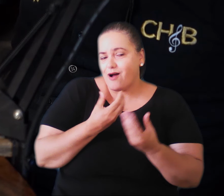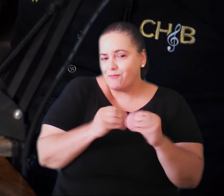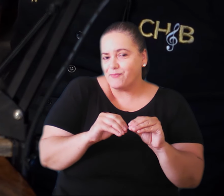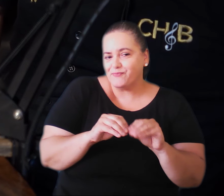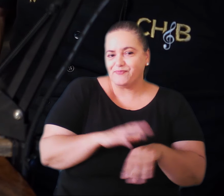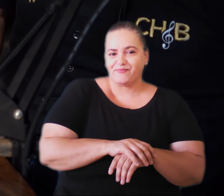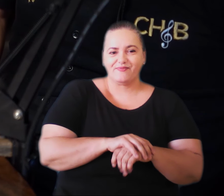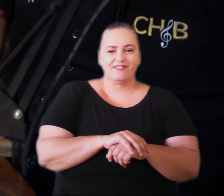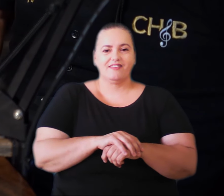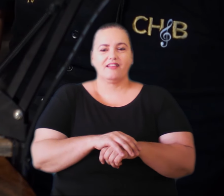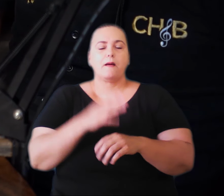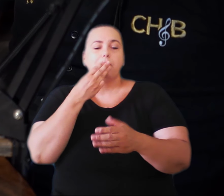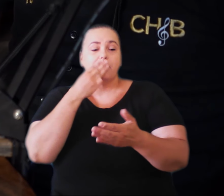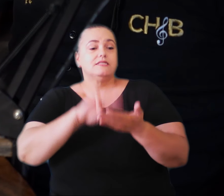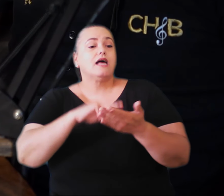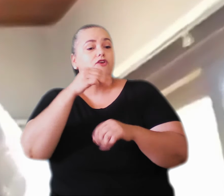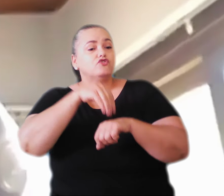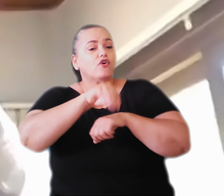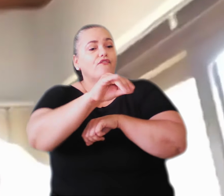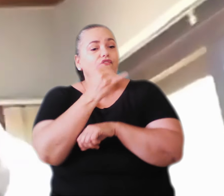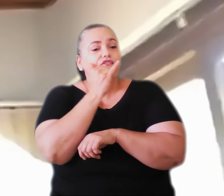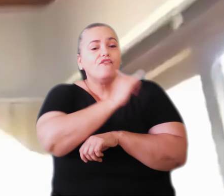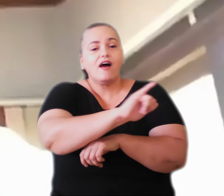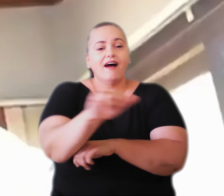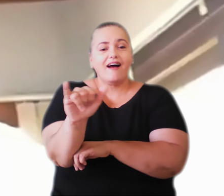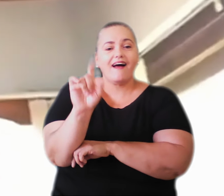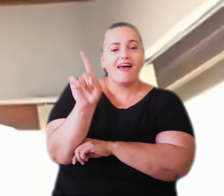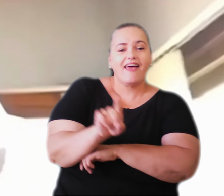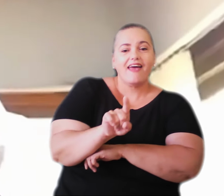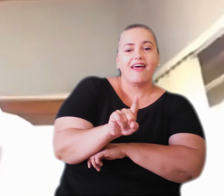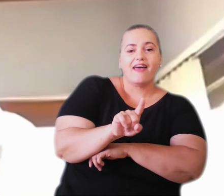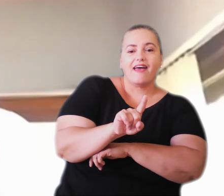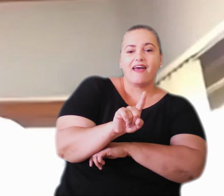chegando em breve, né? A mensagem que eu deixo é